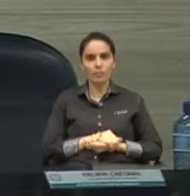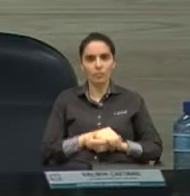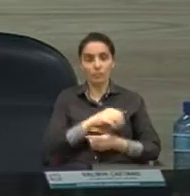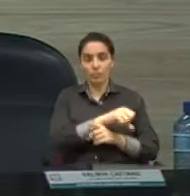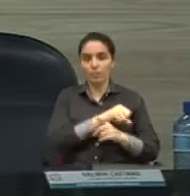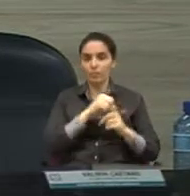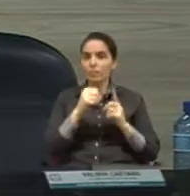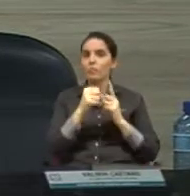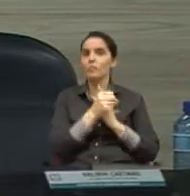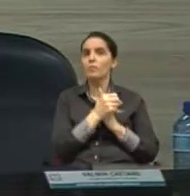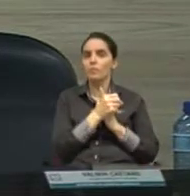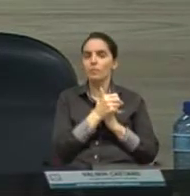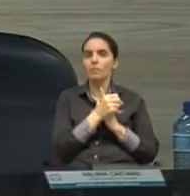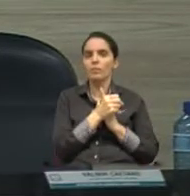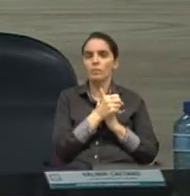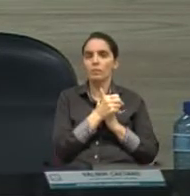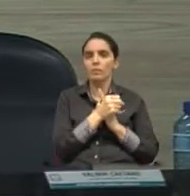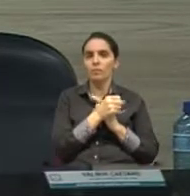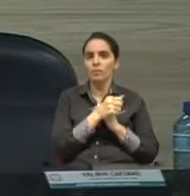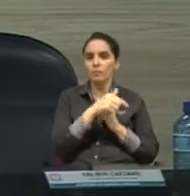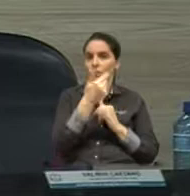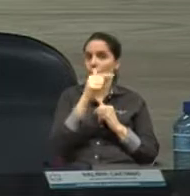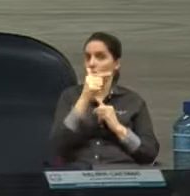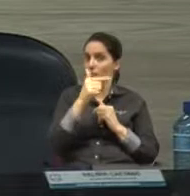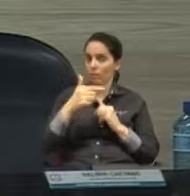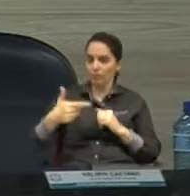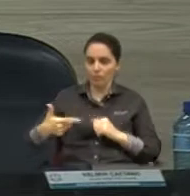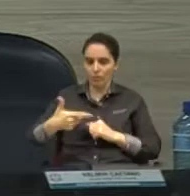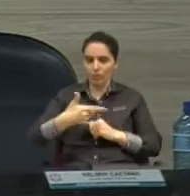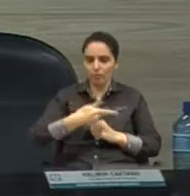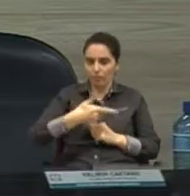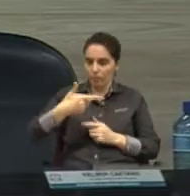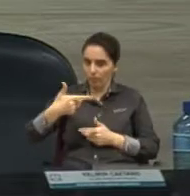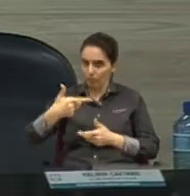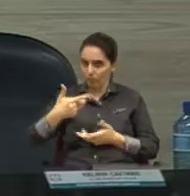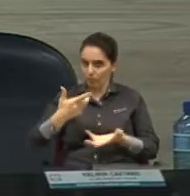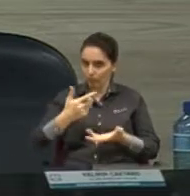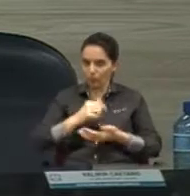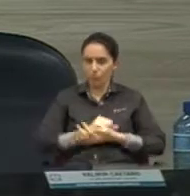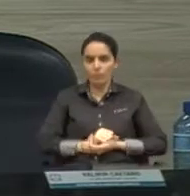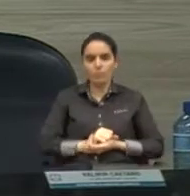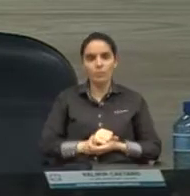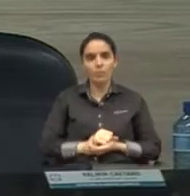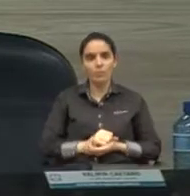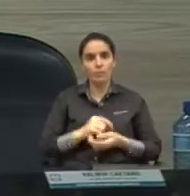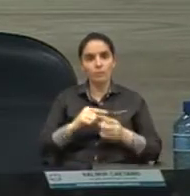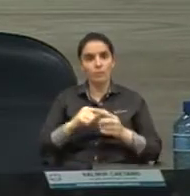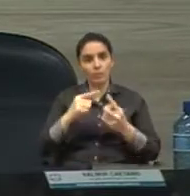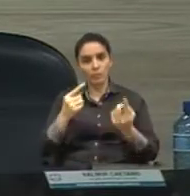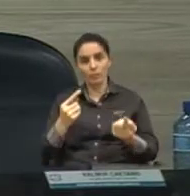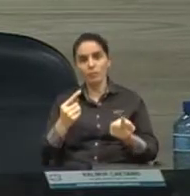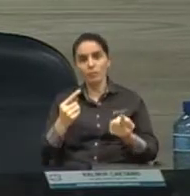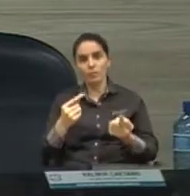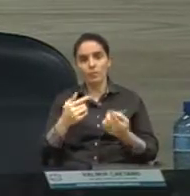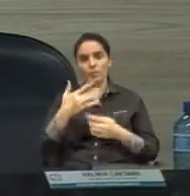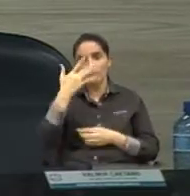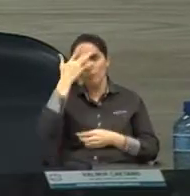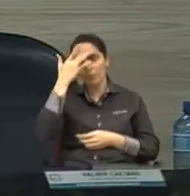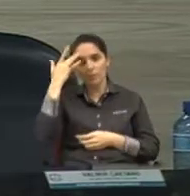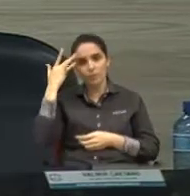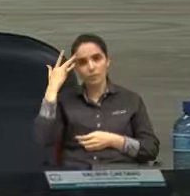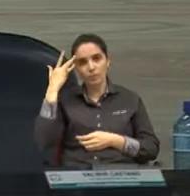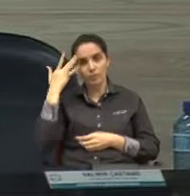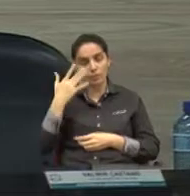que foi desarmada, e não vou entrar aqui no mérito do desarmamento, quando na verdade a gente não vê